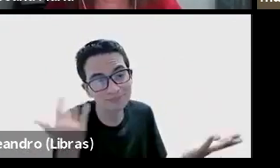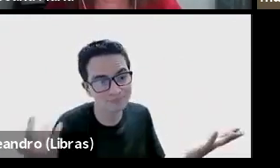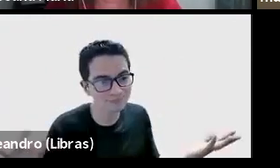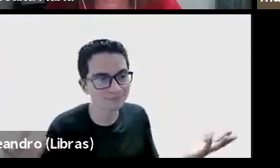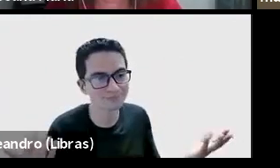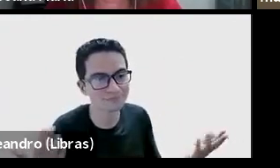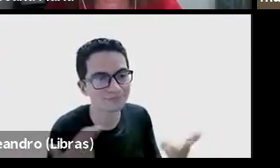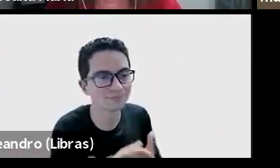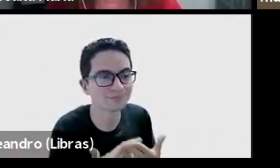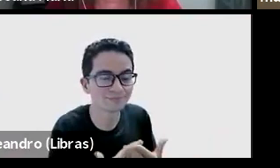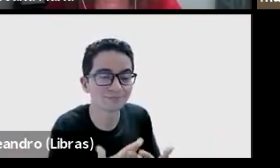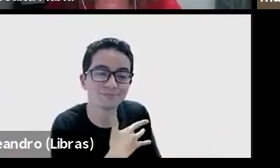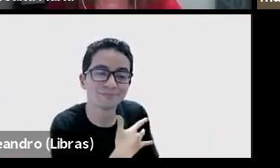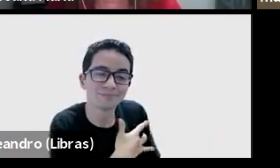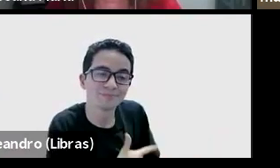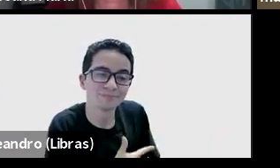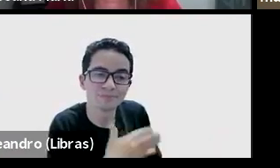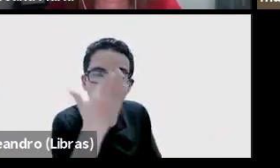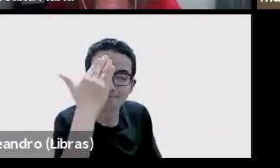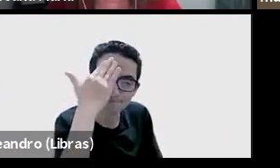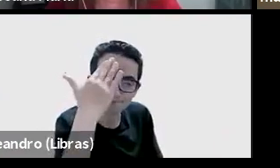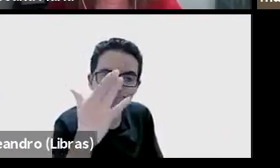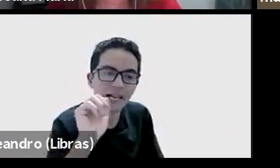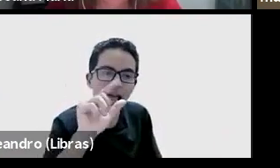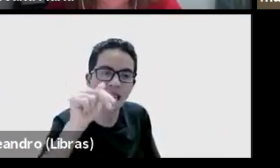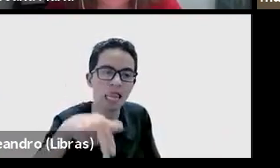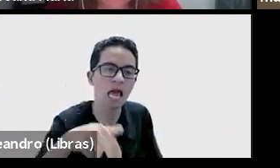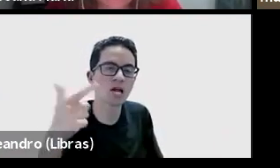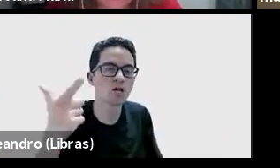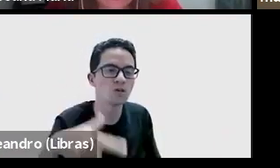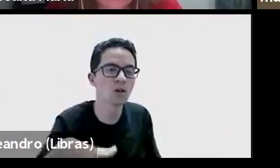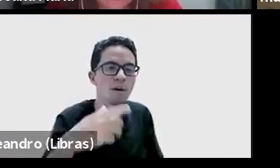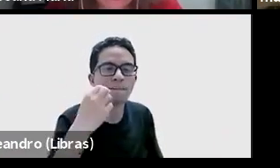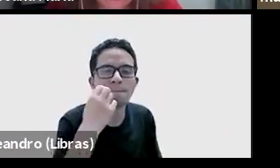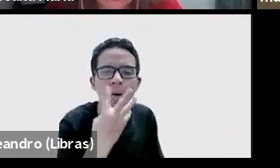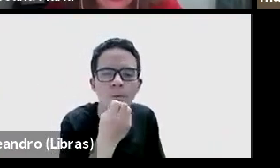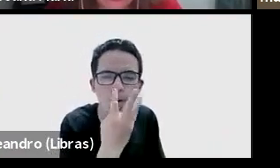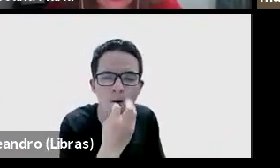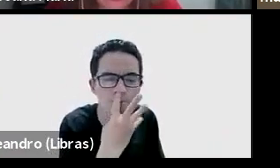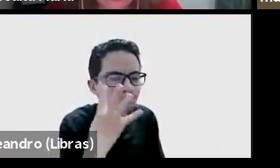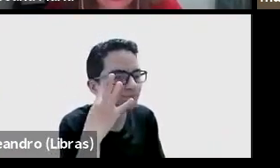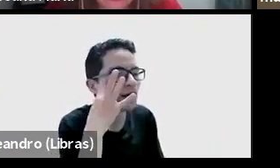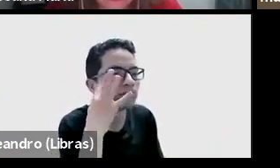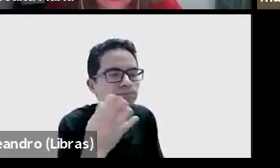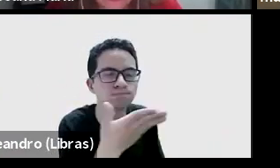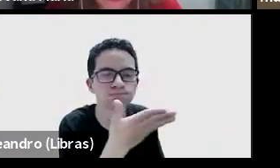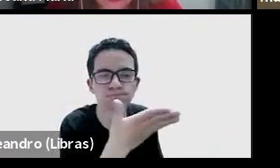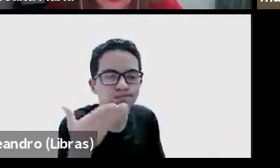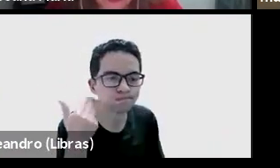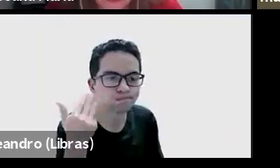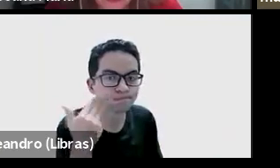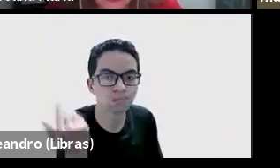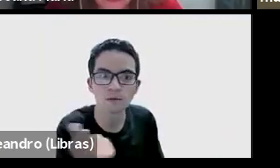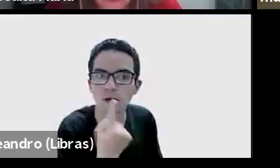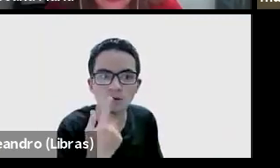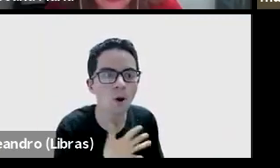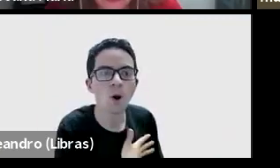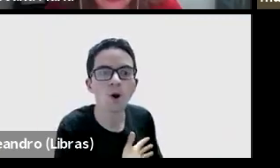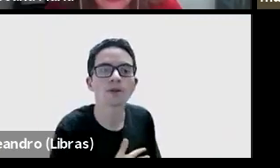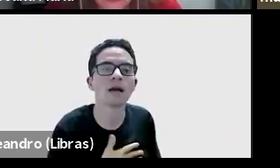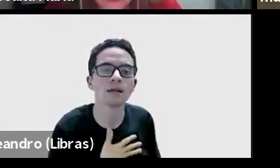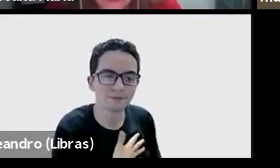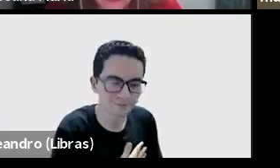Uma peninha, mas Alan, queria te agradecer novamente, foi muito, muito bom te ouvir. Eu acho que todo mundo gostou, deve estar com a